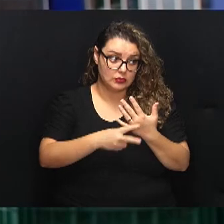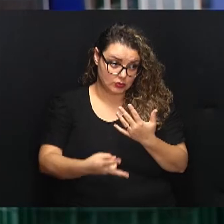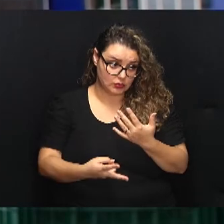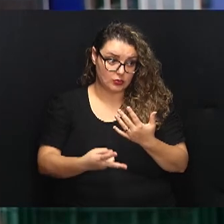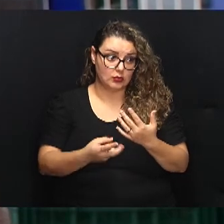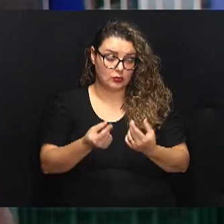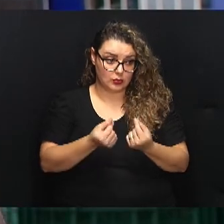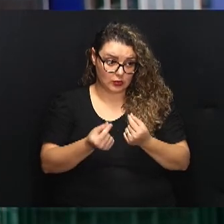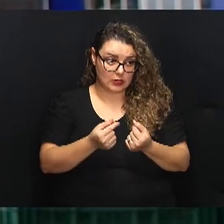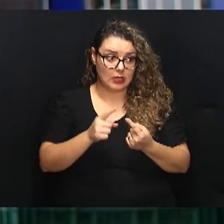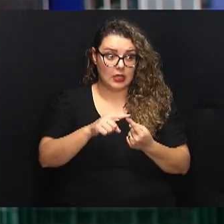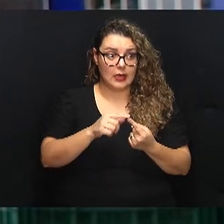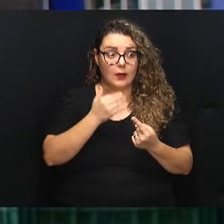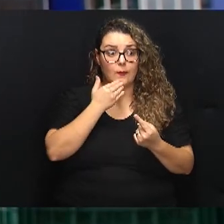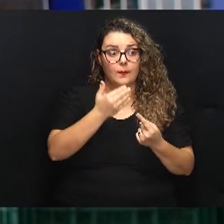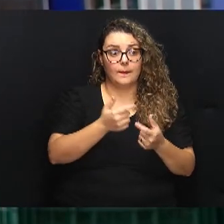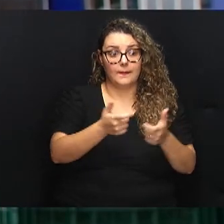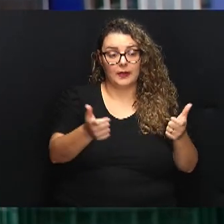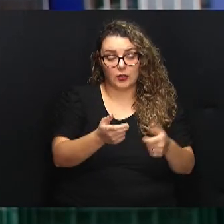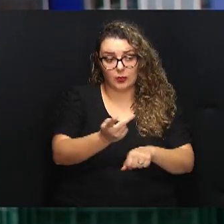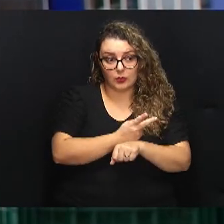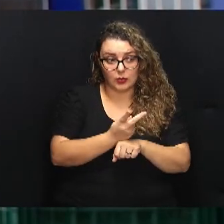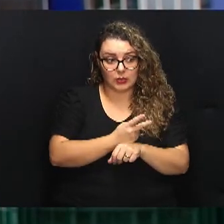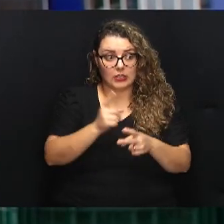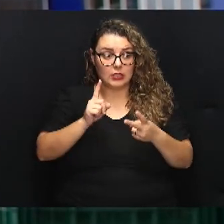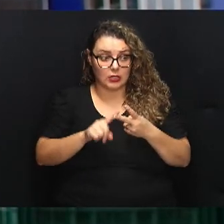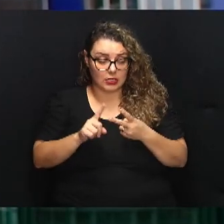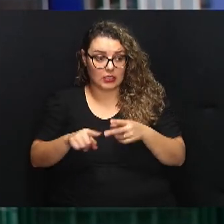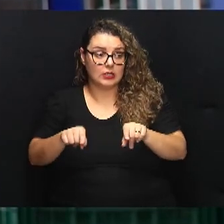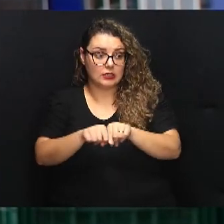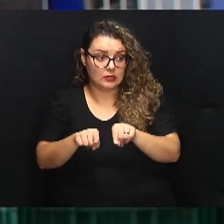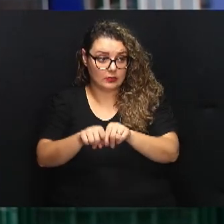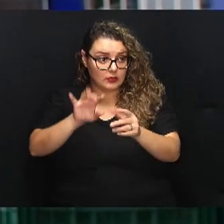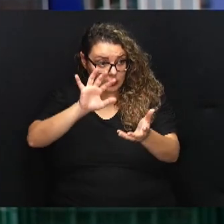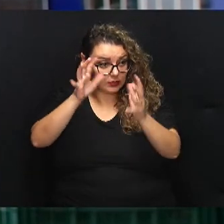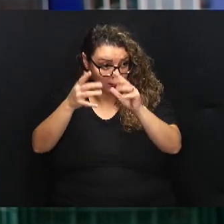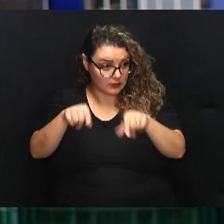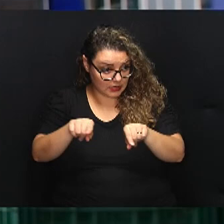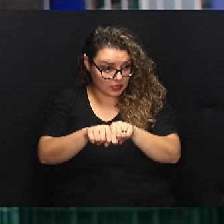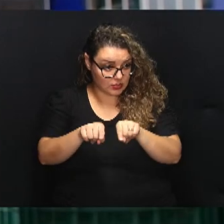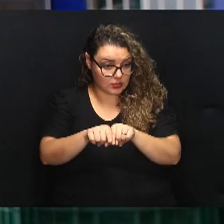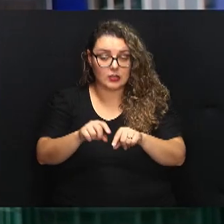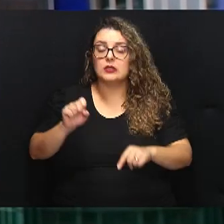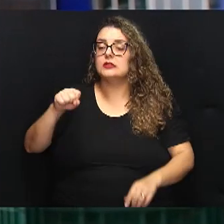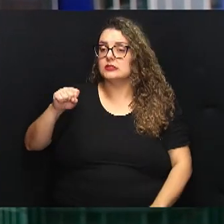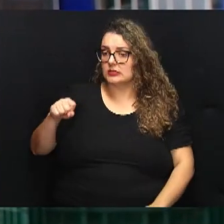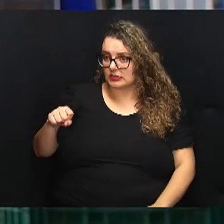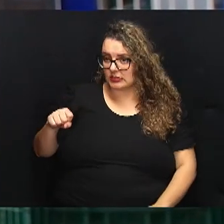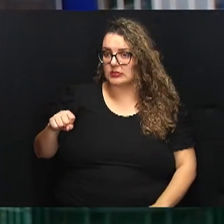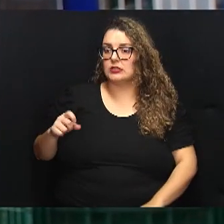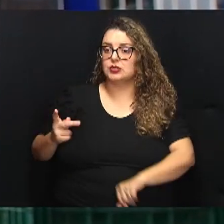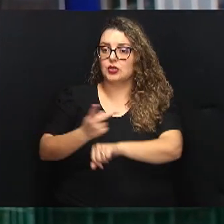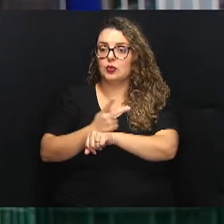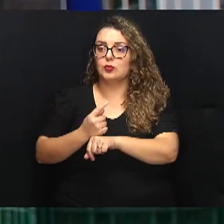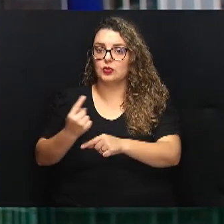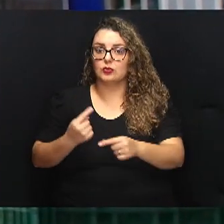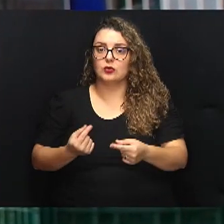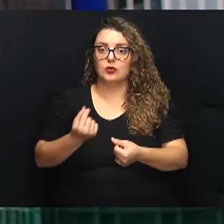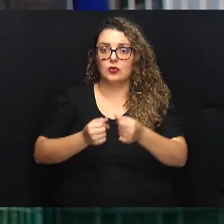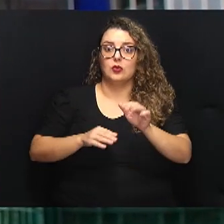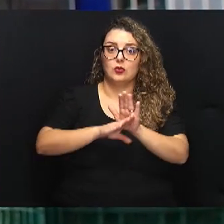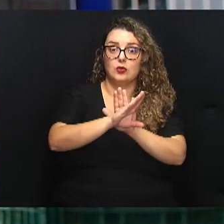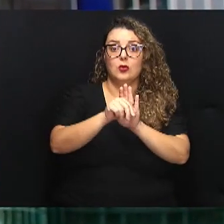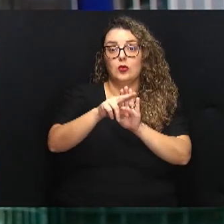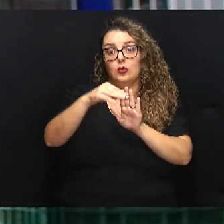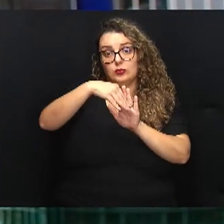preço. A demanda, a maior procura e também a questão climática, é isso? Exato, a procura vai fazer com que os preços subam ou